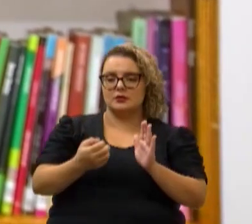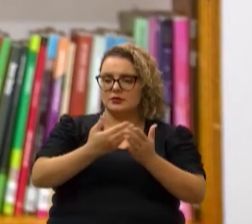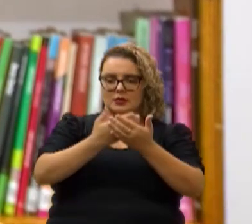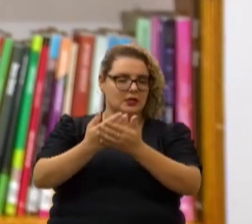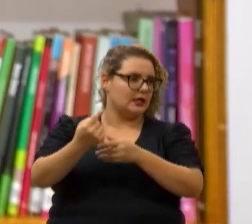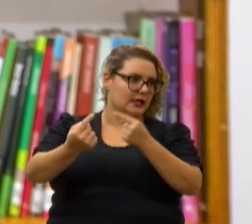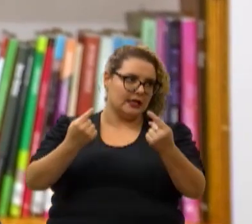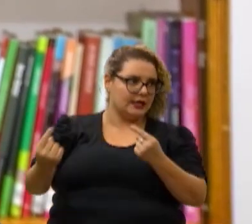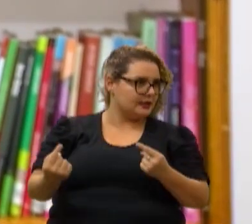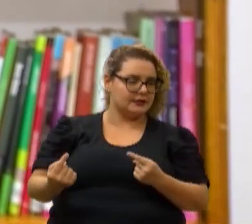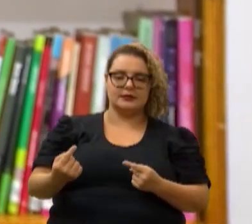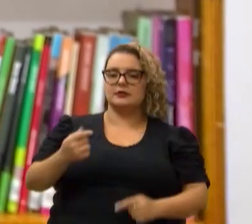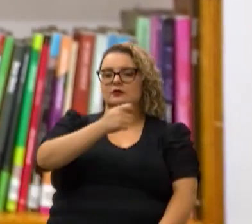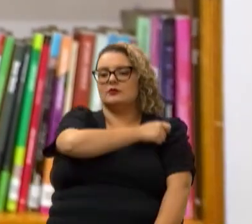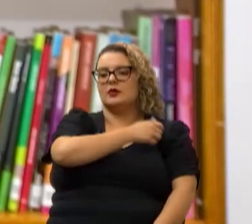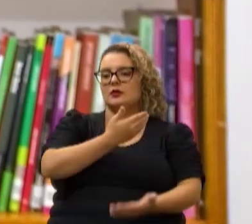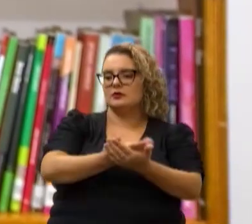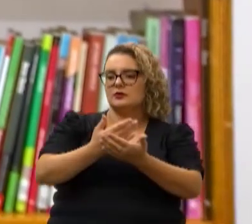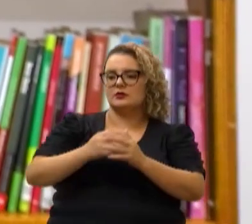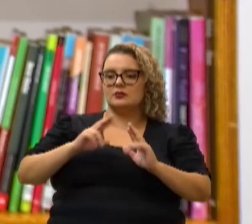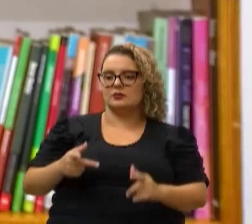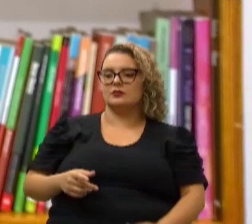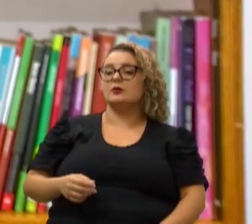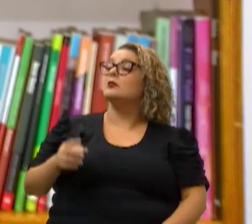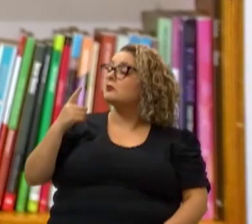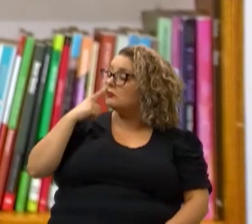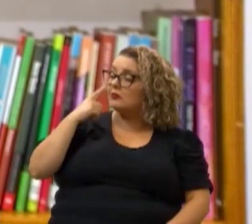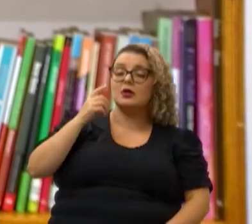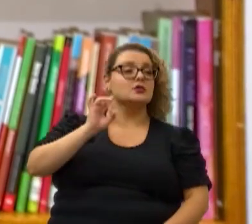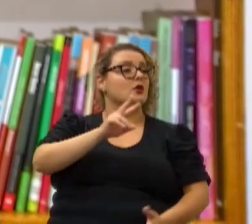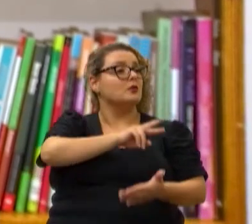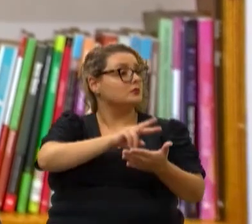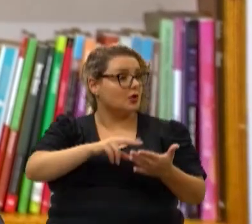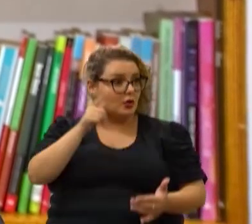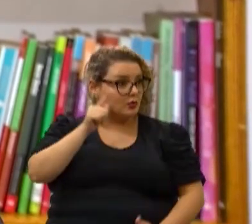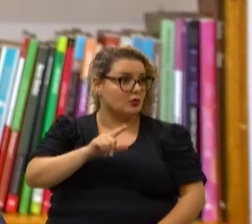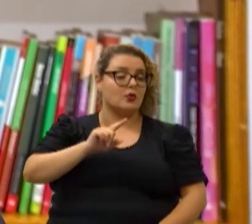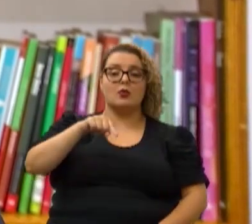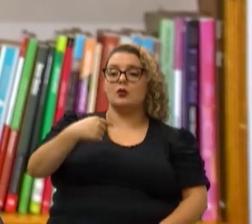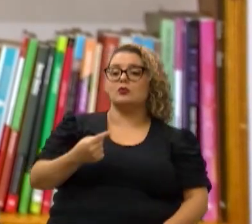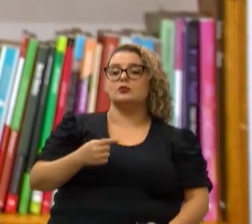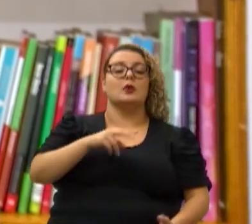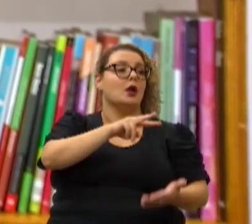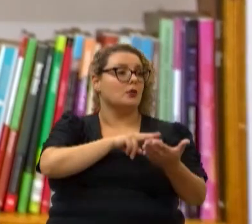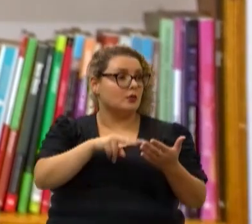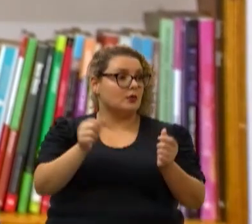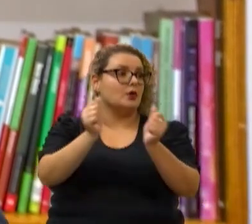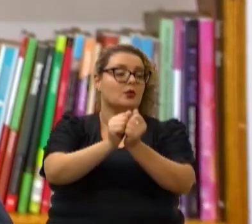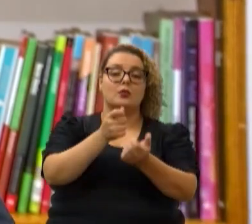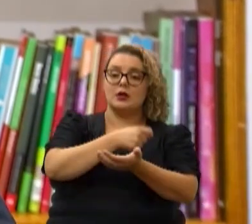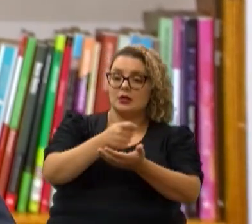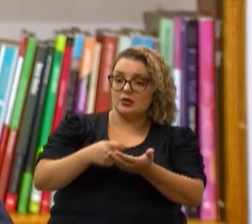Cada estudante tem um método diferente. Tem alguns que só com leitura dão conta, outros combinam, né, a leitura com